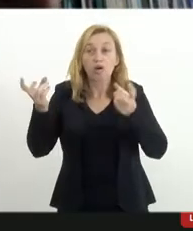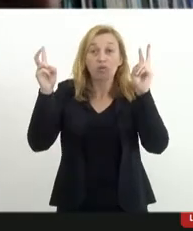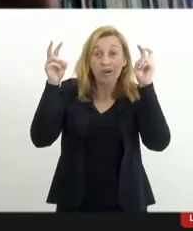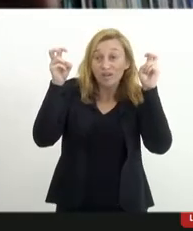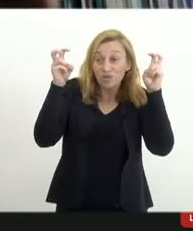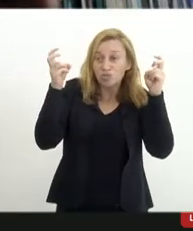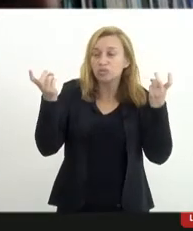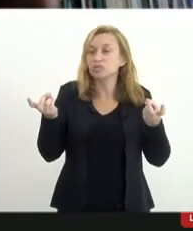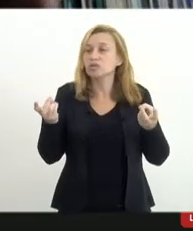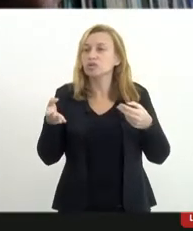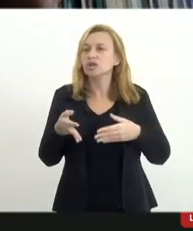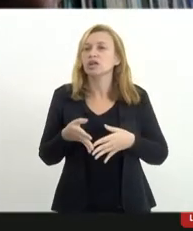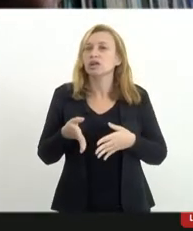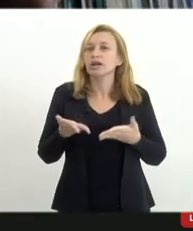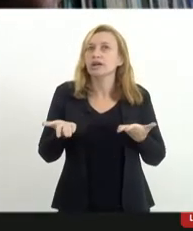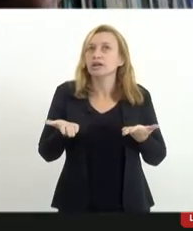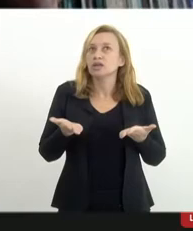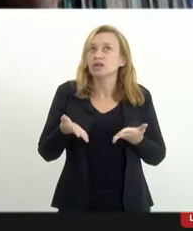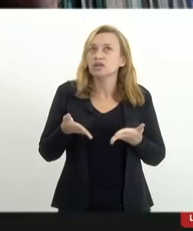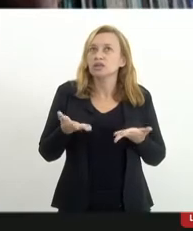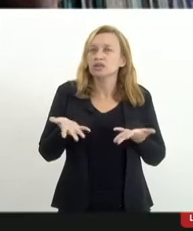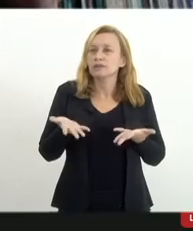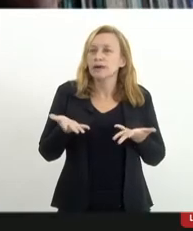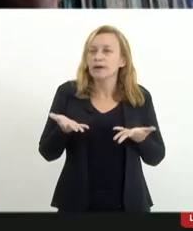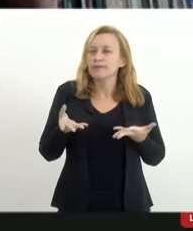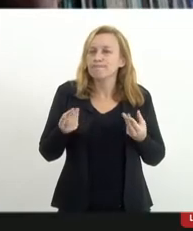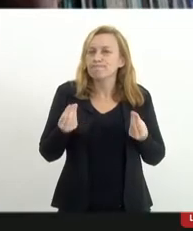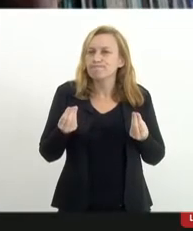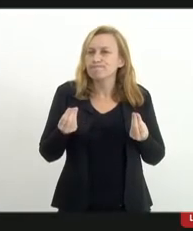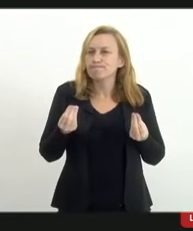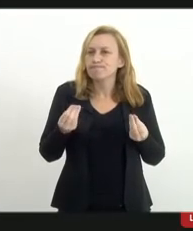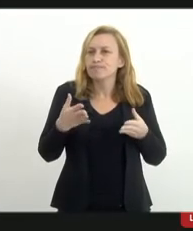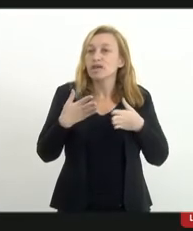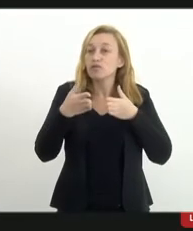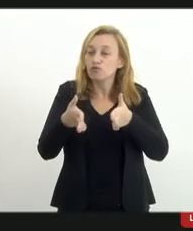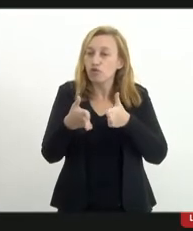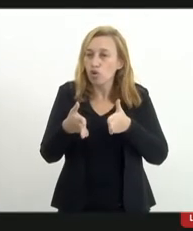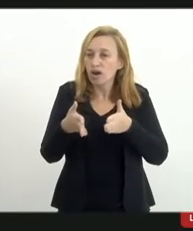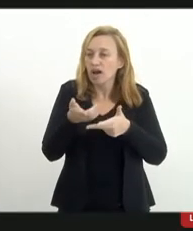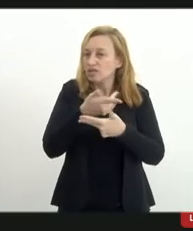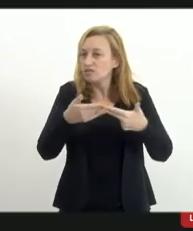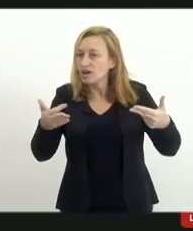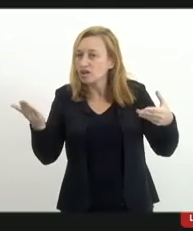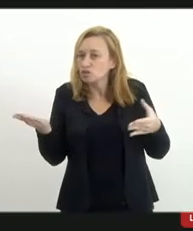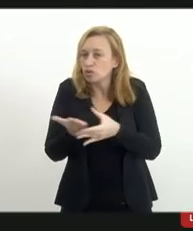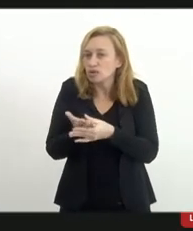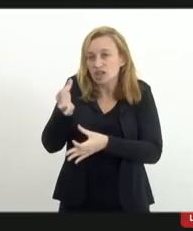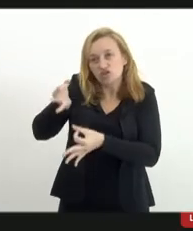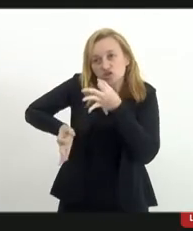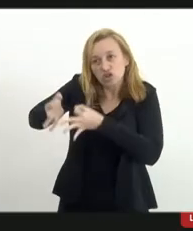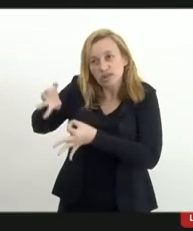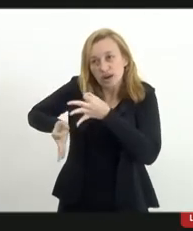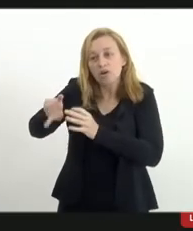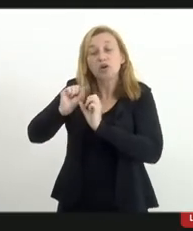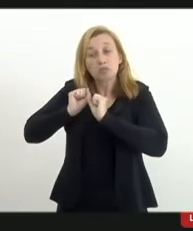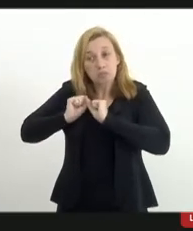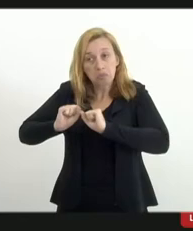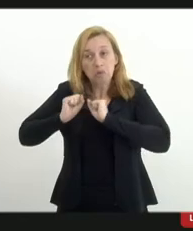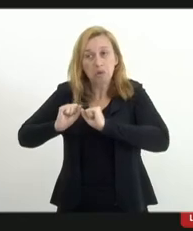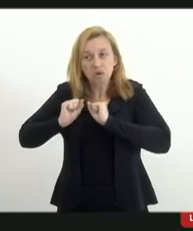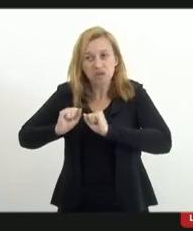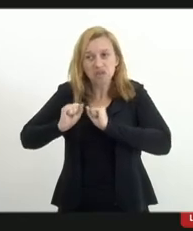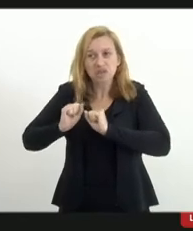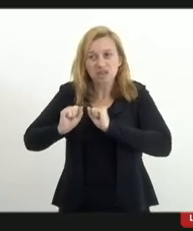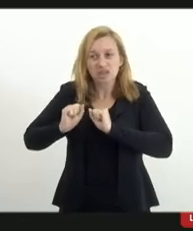que tá sendo discutida em vários processos, e que podem ter